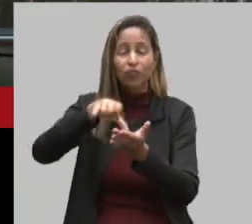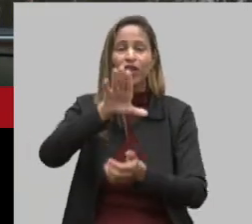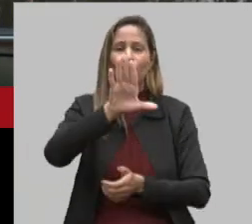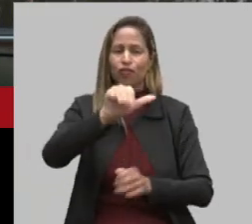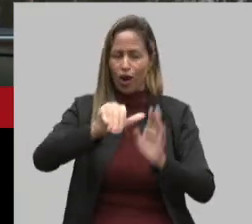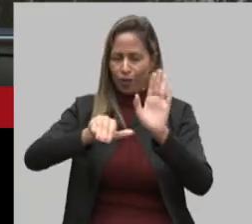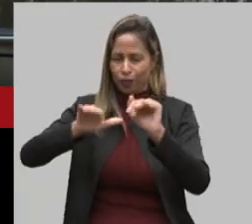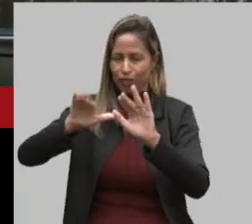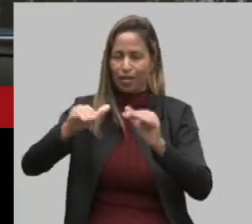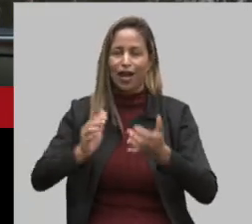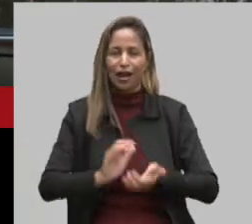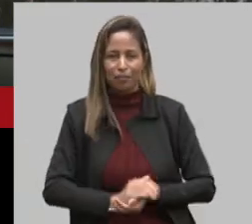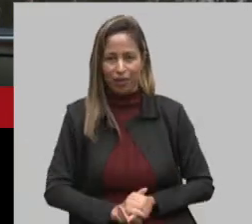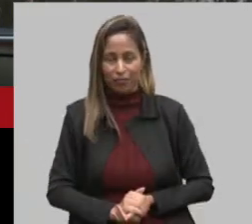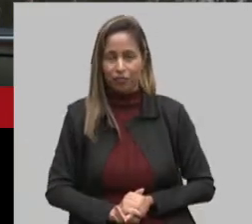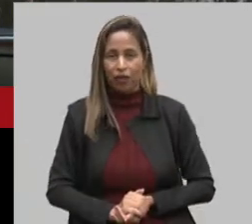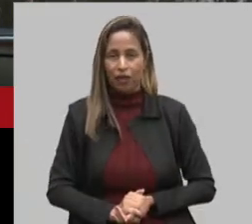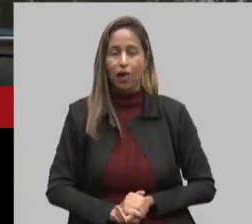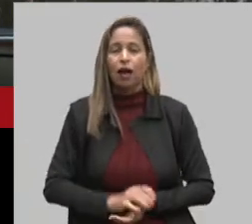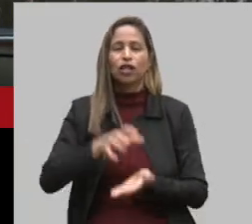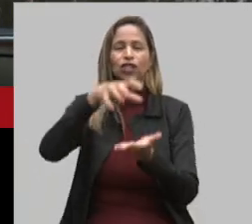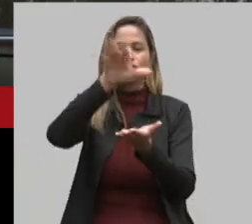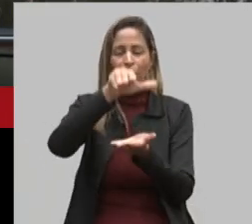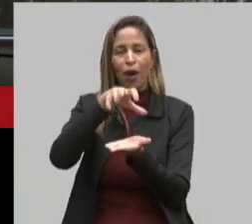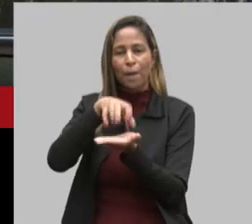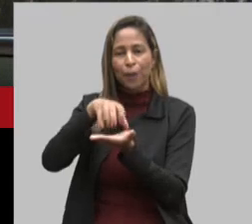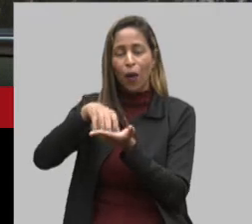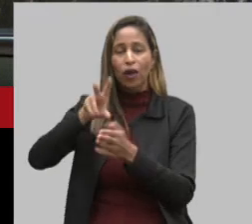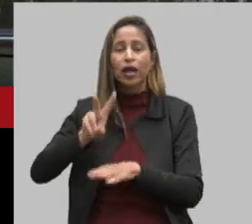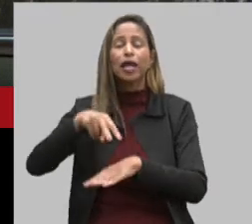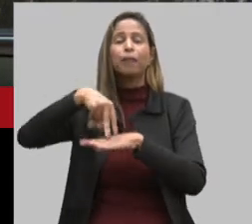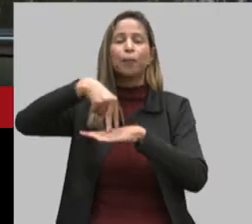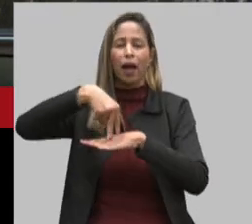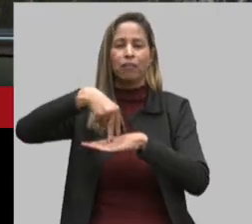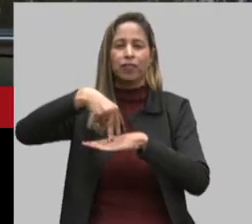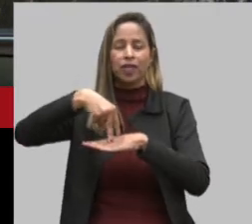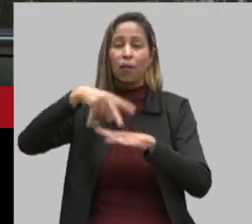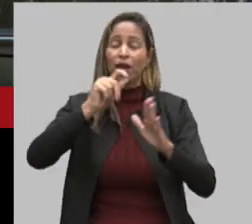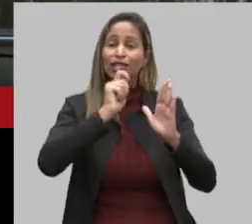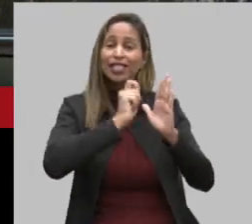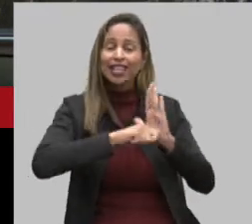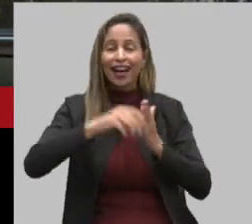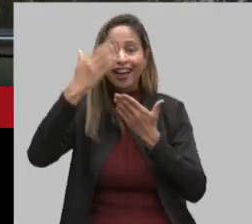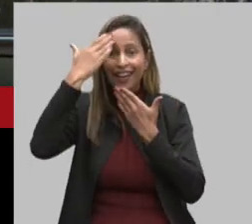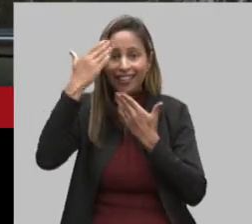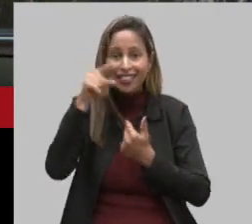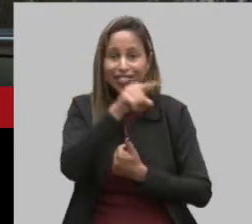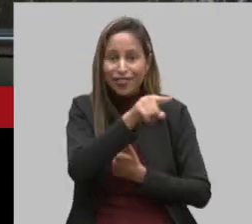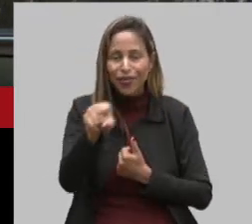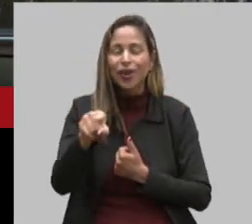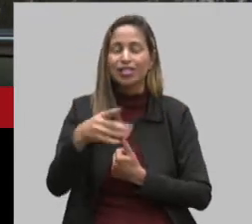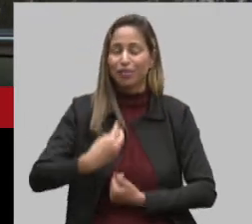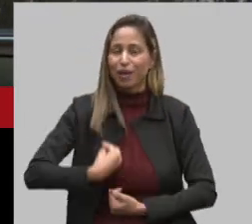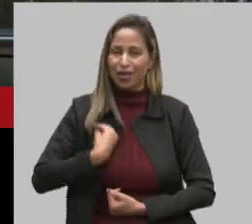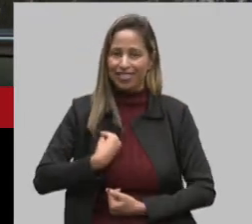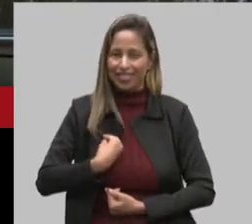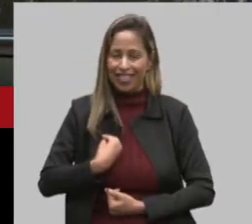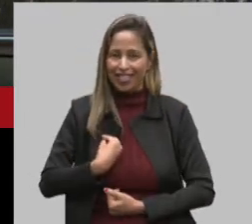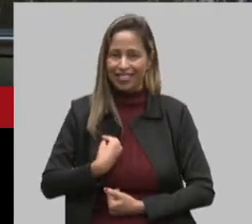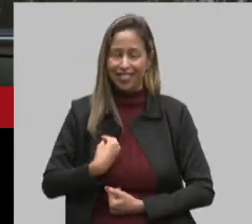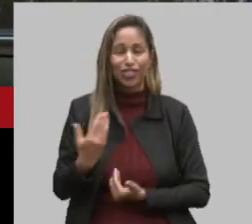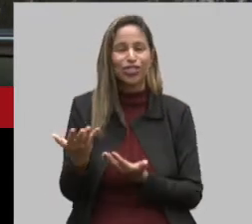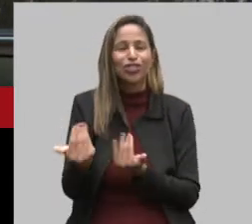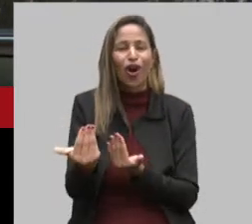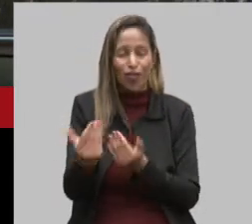queria que ao chamar cada Polo vocês pudessem ficar de pé pra gente registrar e agradecer vocês pela presença nesse Parlamento jovem